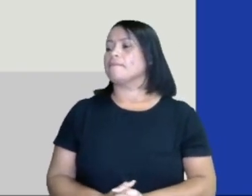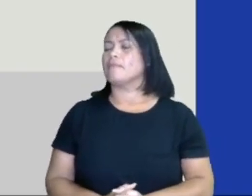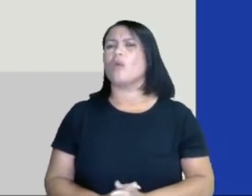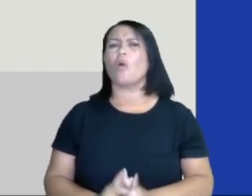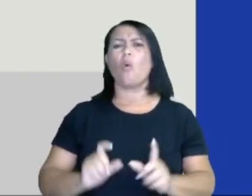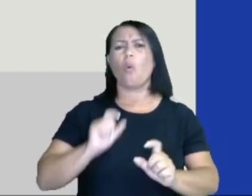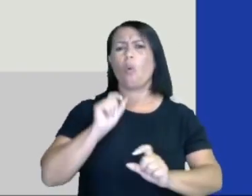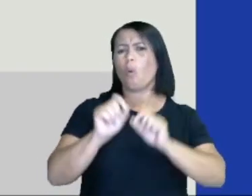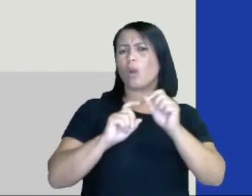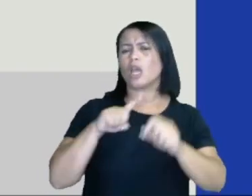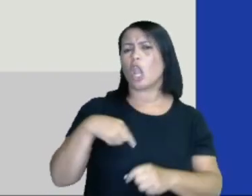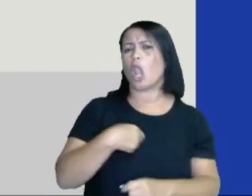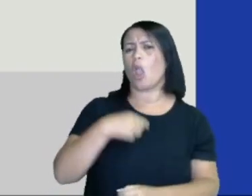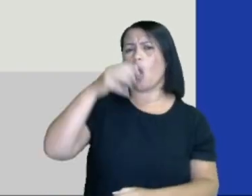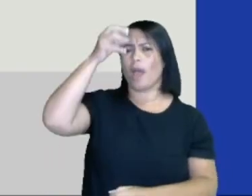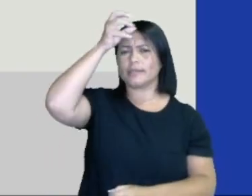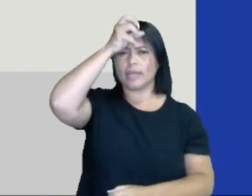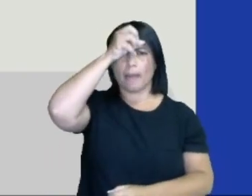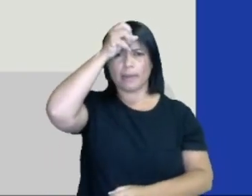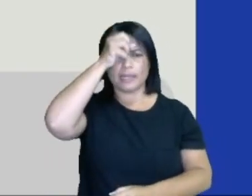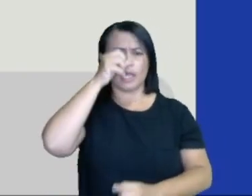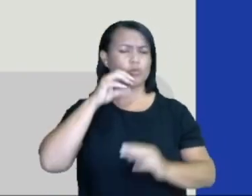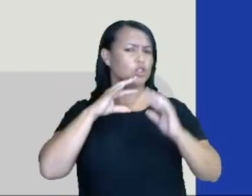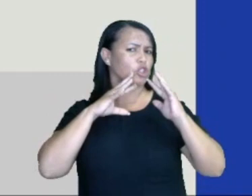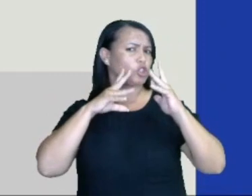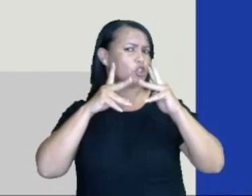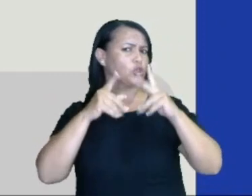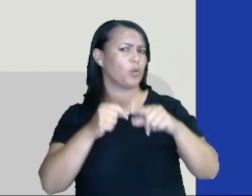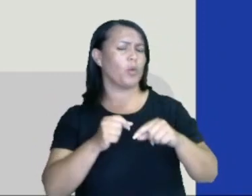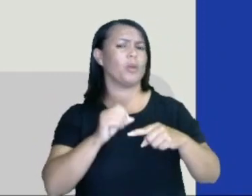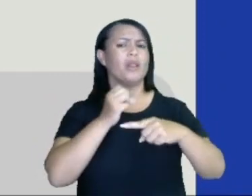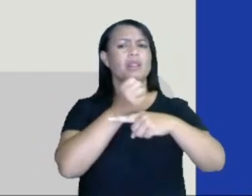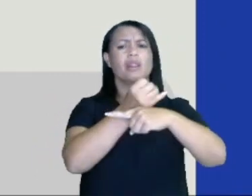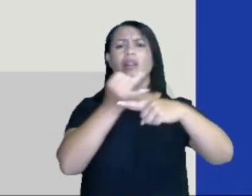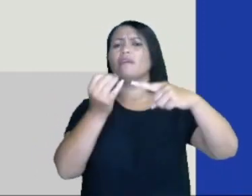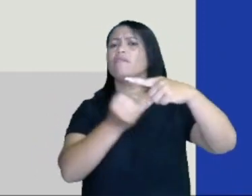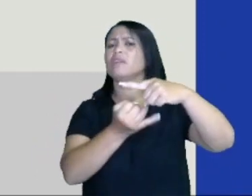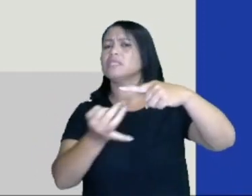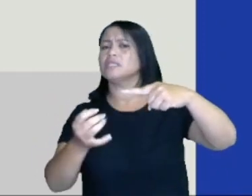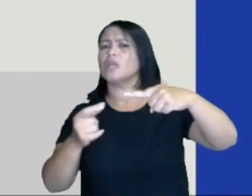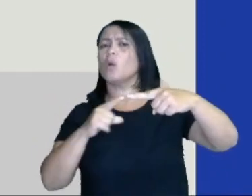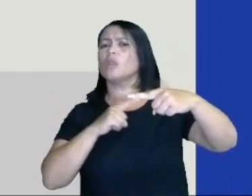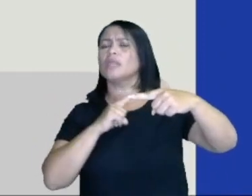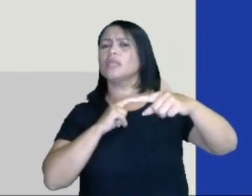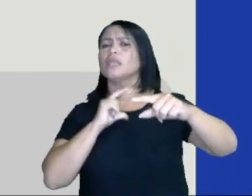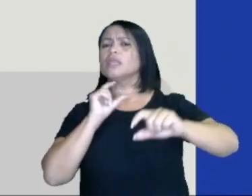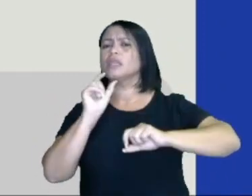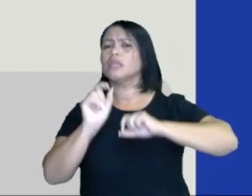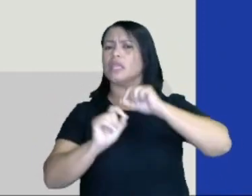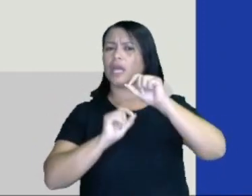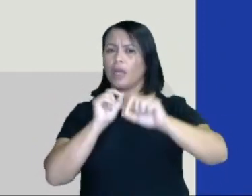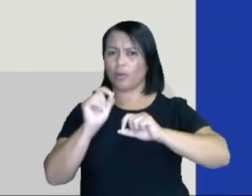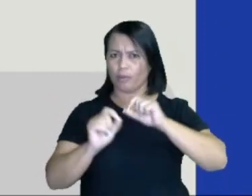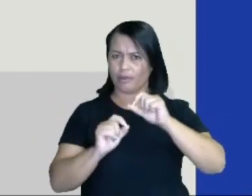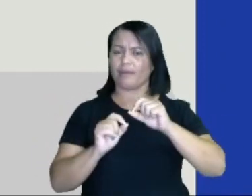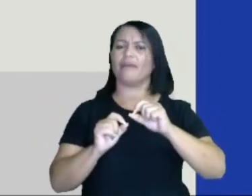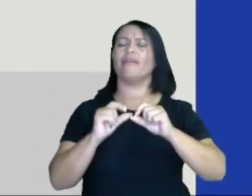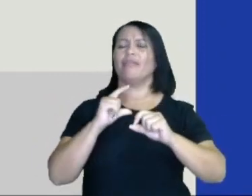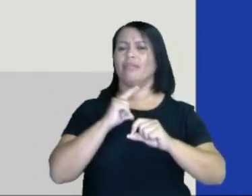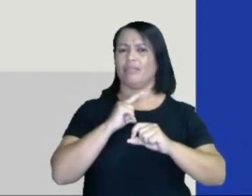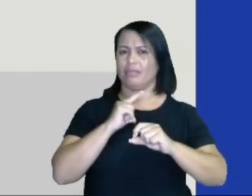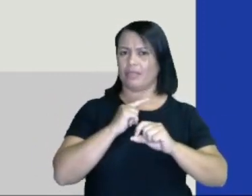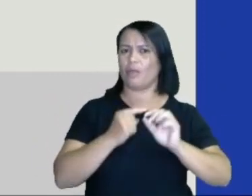O que nós aprendemos? Que toda fração tem uma representação